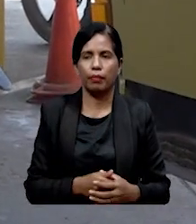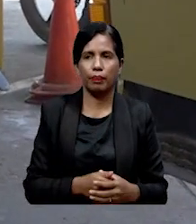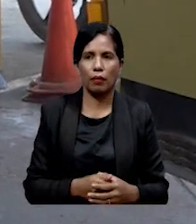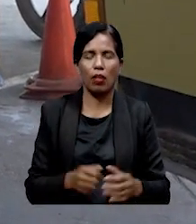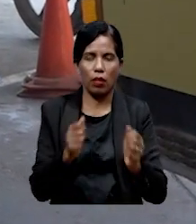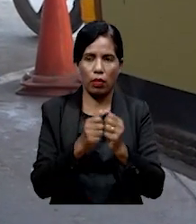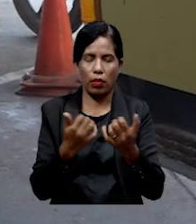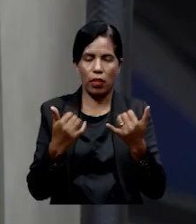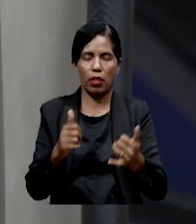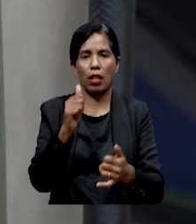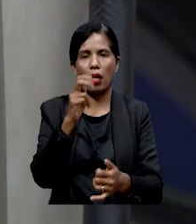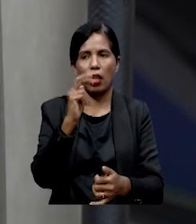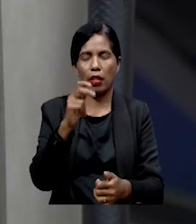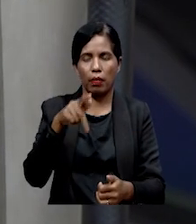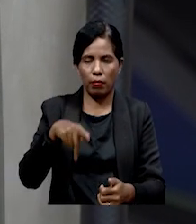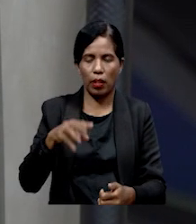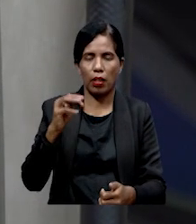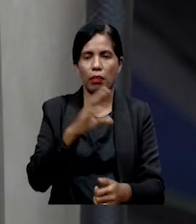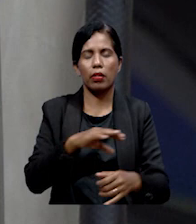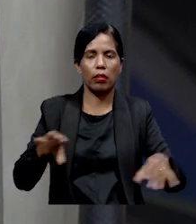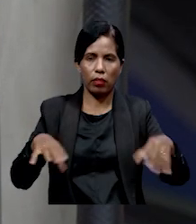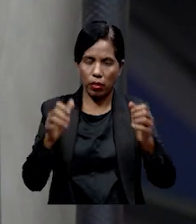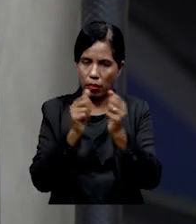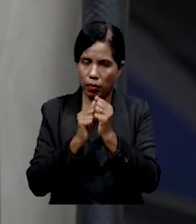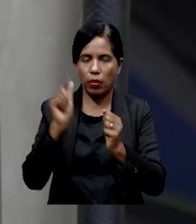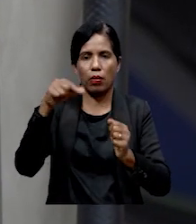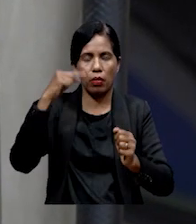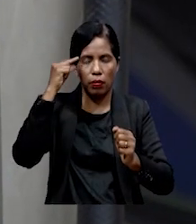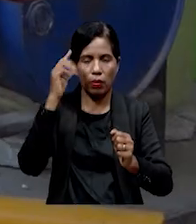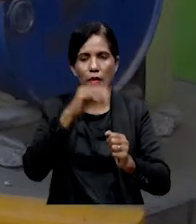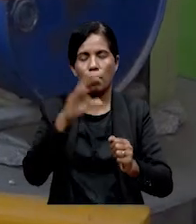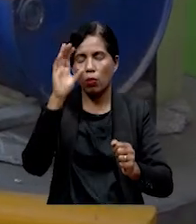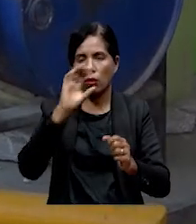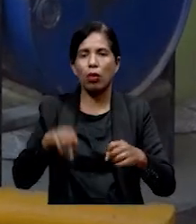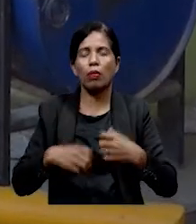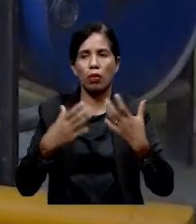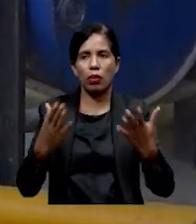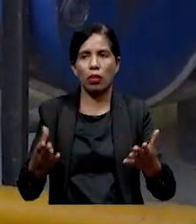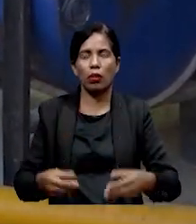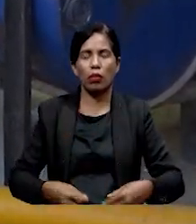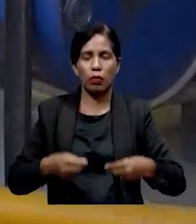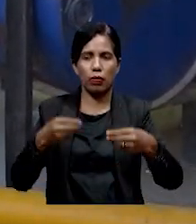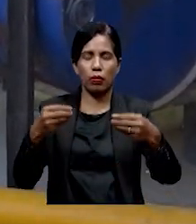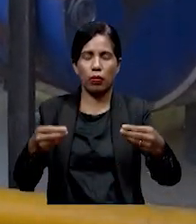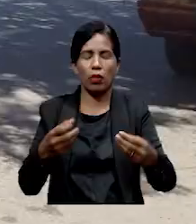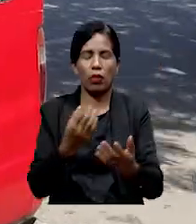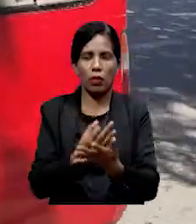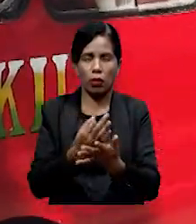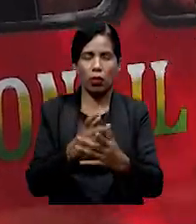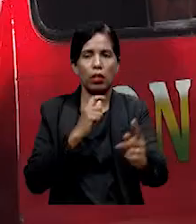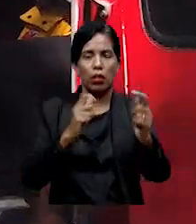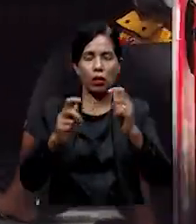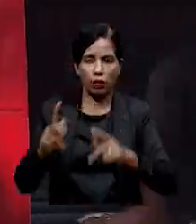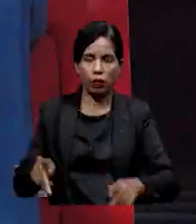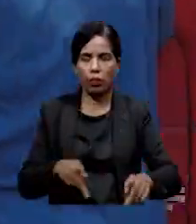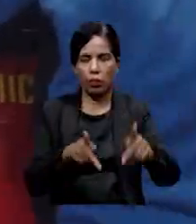Honune, ANPM halo coordenação ho governo atu buka solução li husi fornecimento subsídio ba transporte público